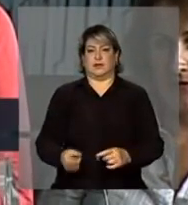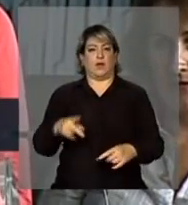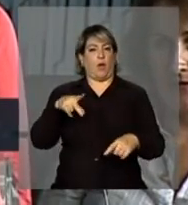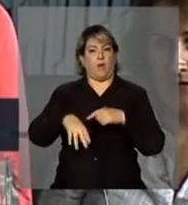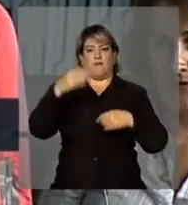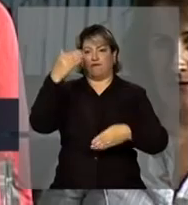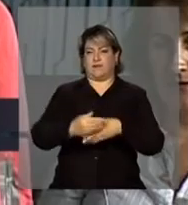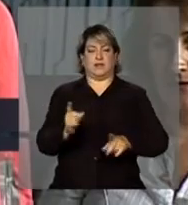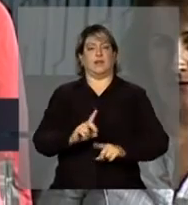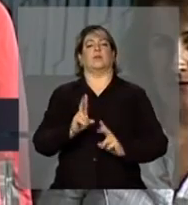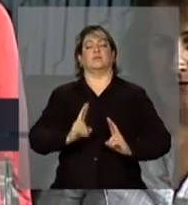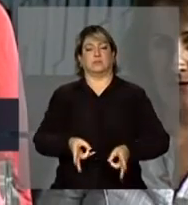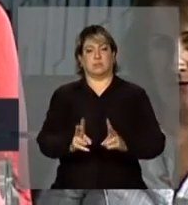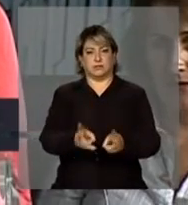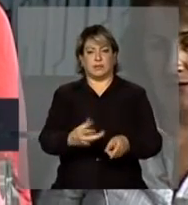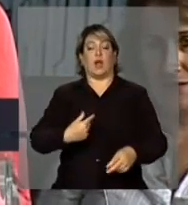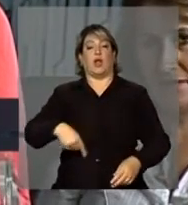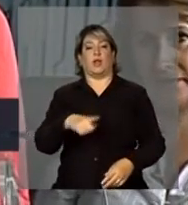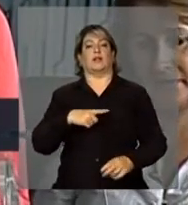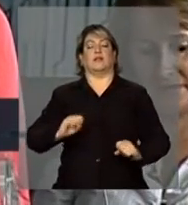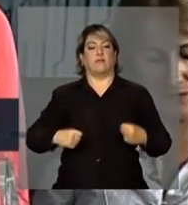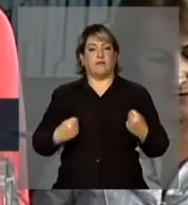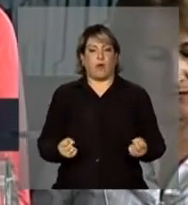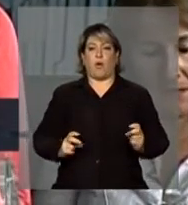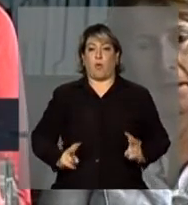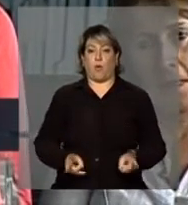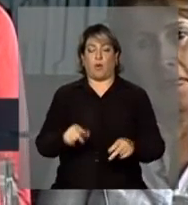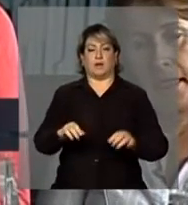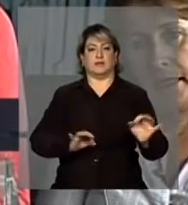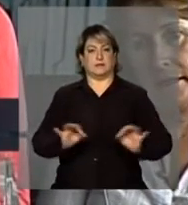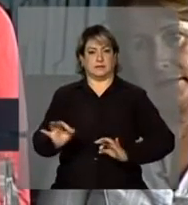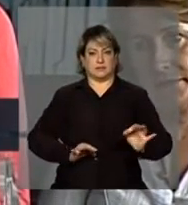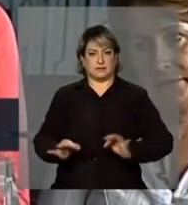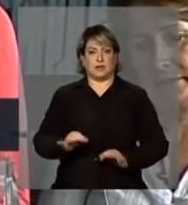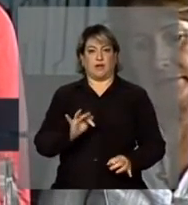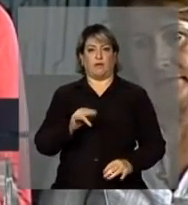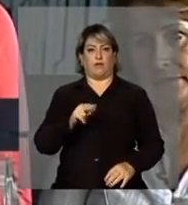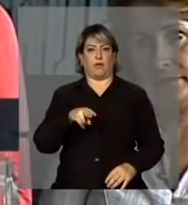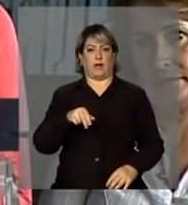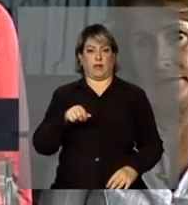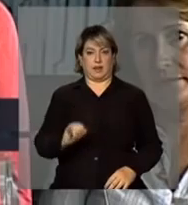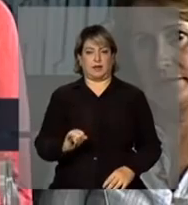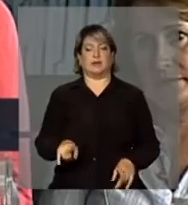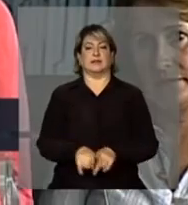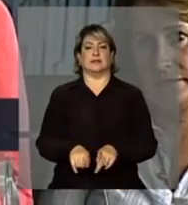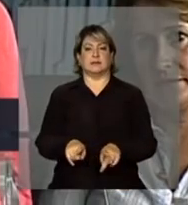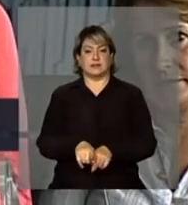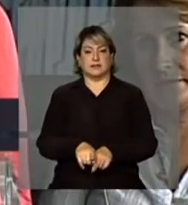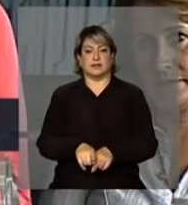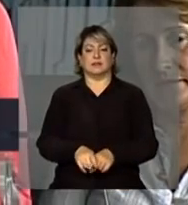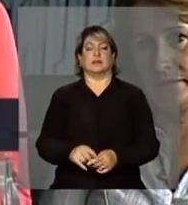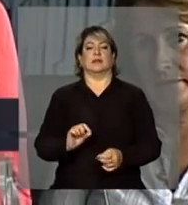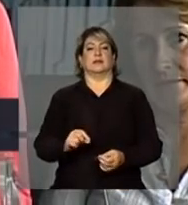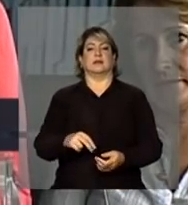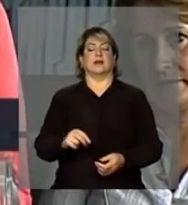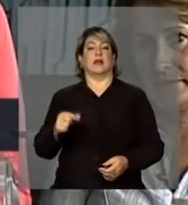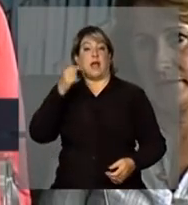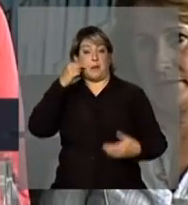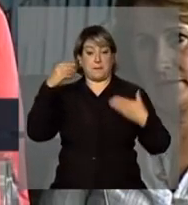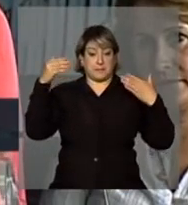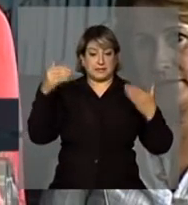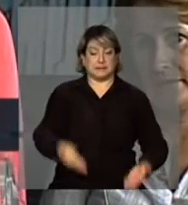se empenhado em consolidar essa reestruturação da FUNAI, em consolidar a presença da FUNAI